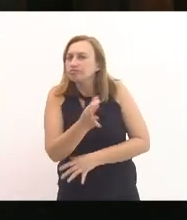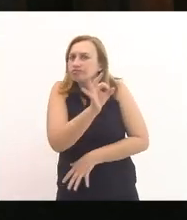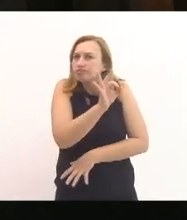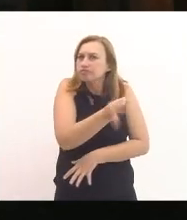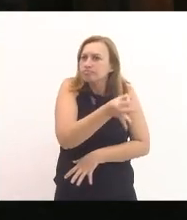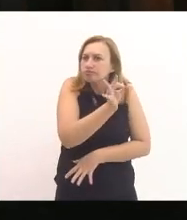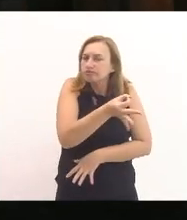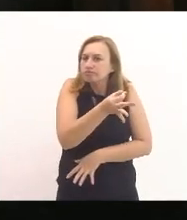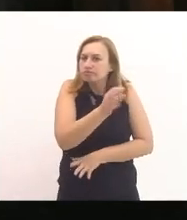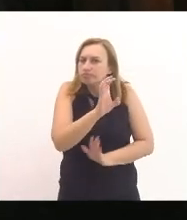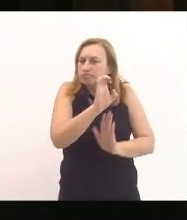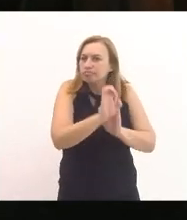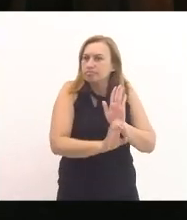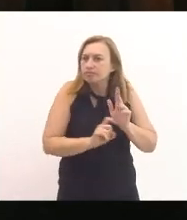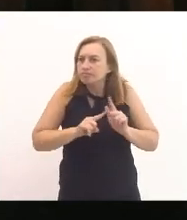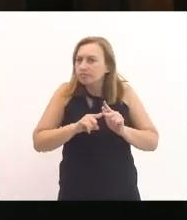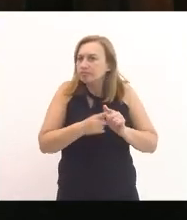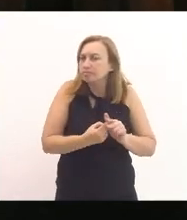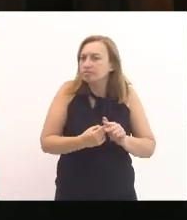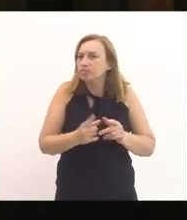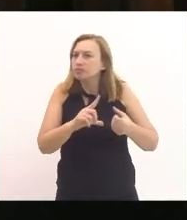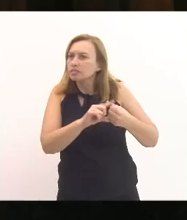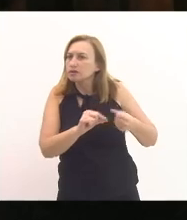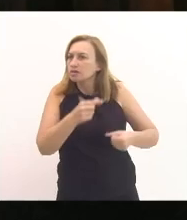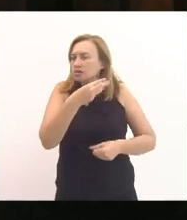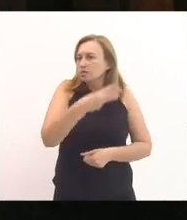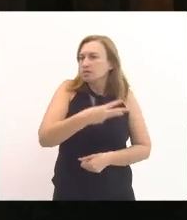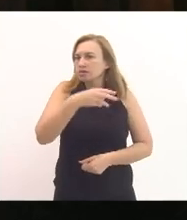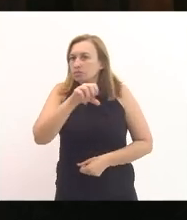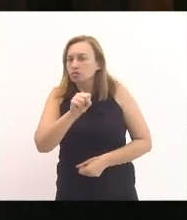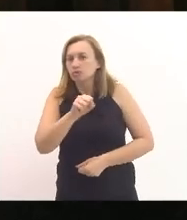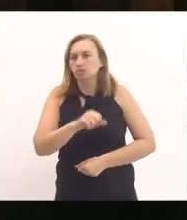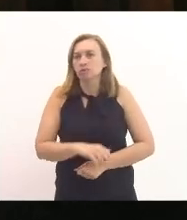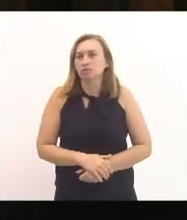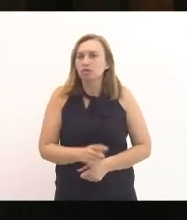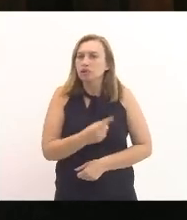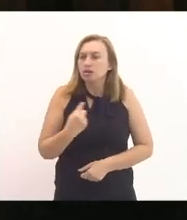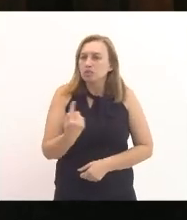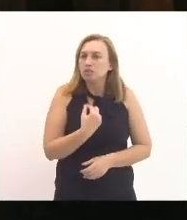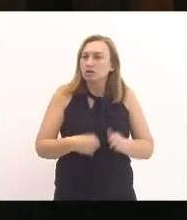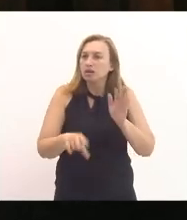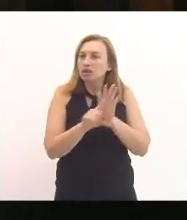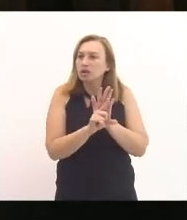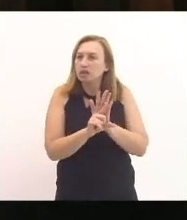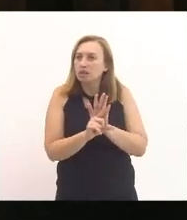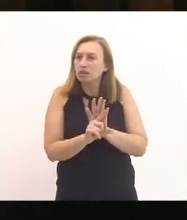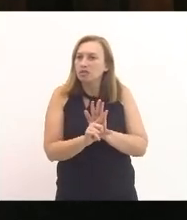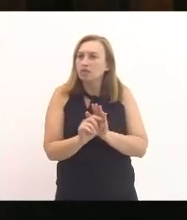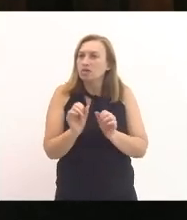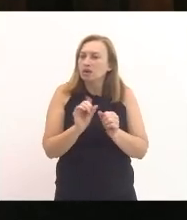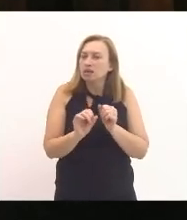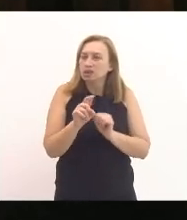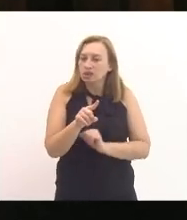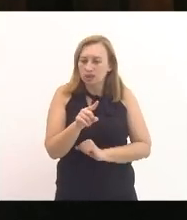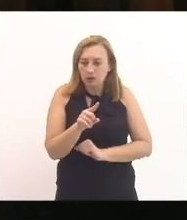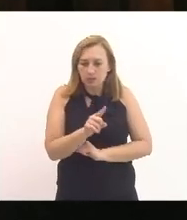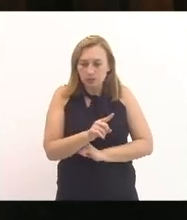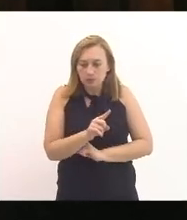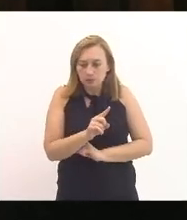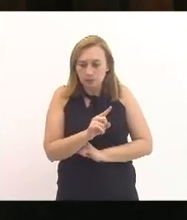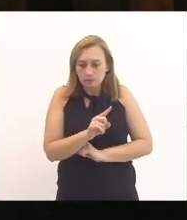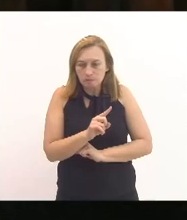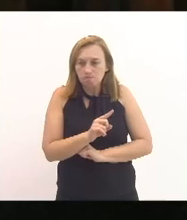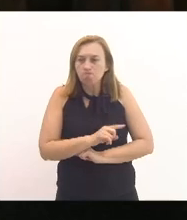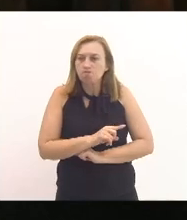exatamente a emenda modificativa no artigo 38 da nossa lei eu vou fazer uma que eu vou fazer minha saúde fazer